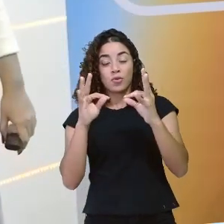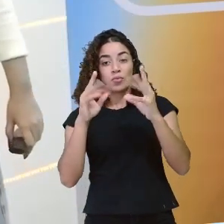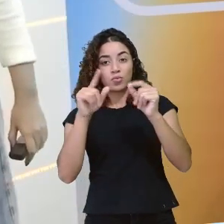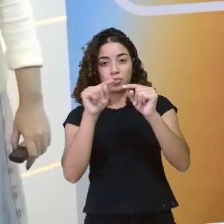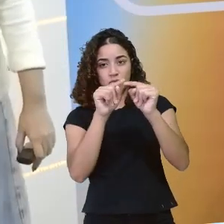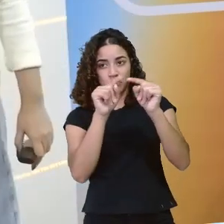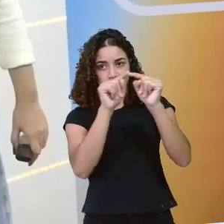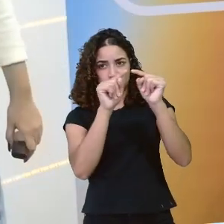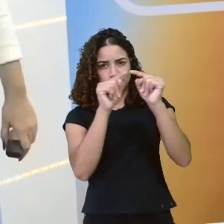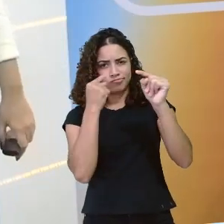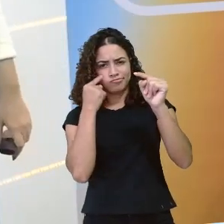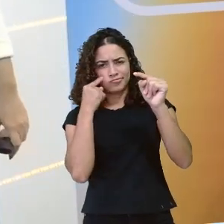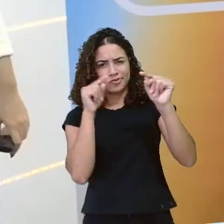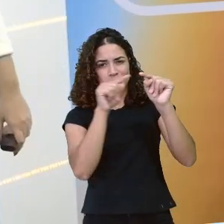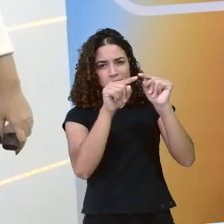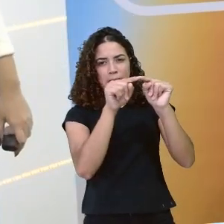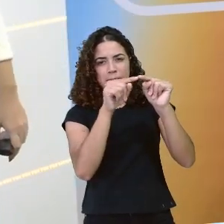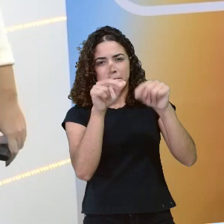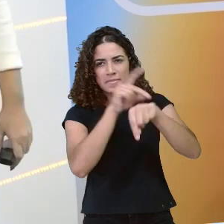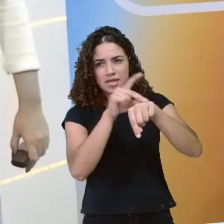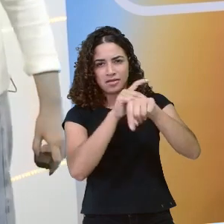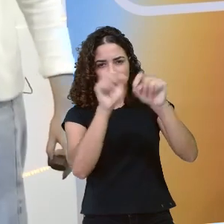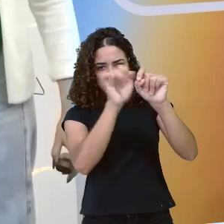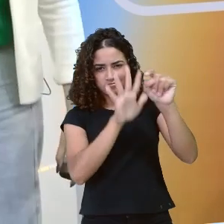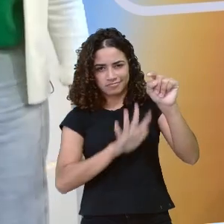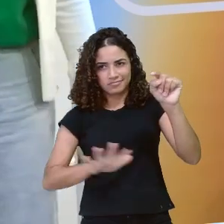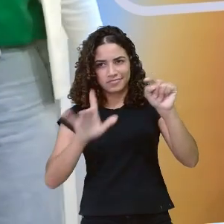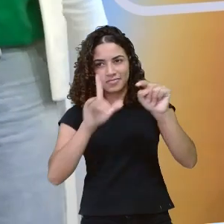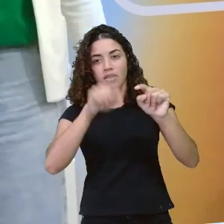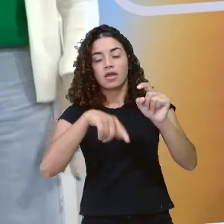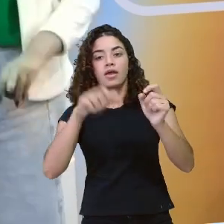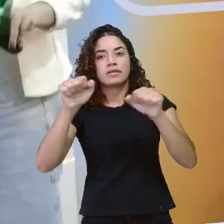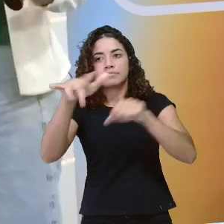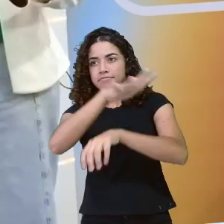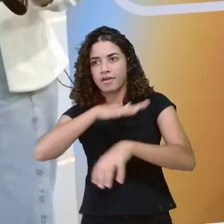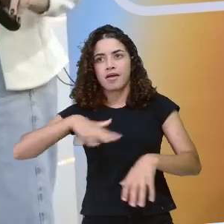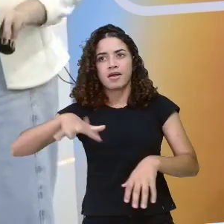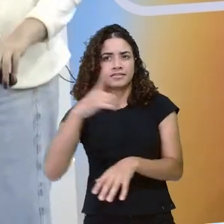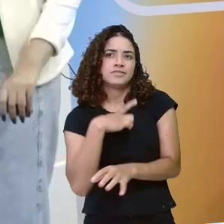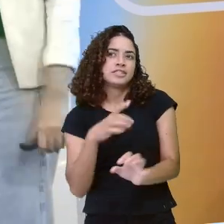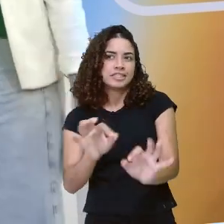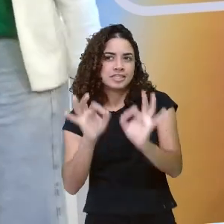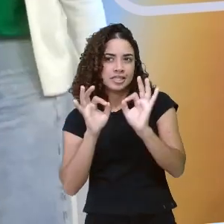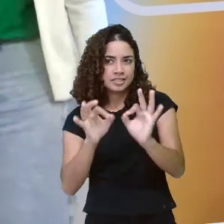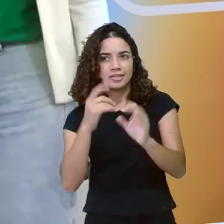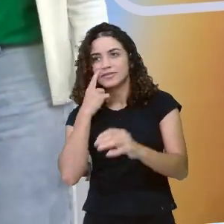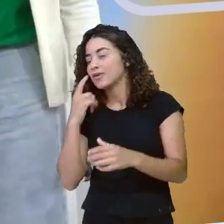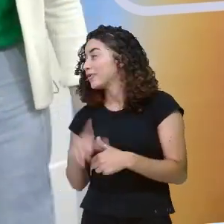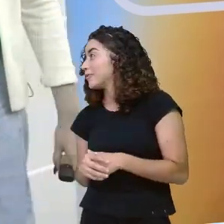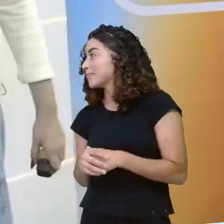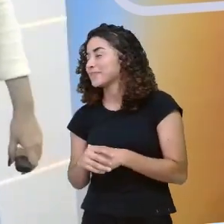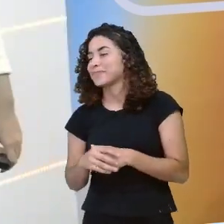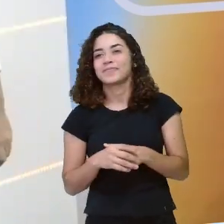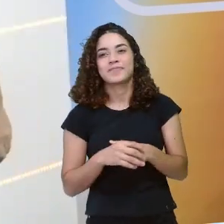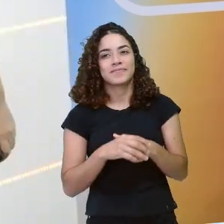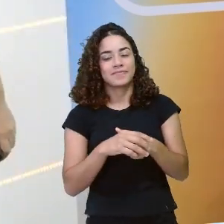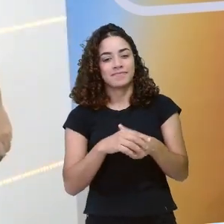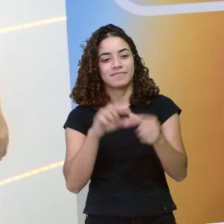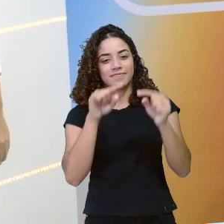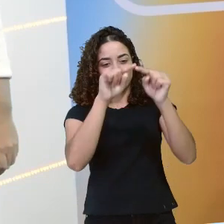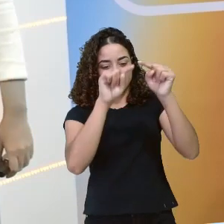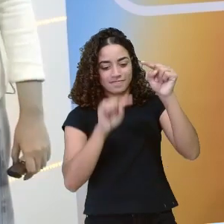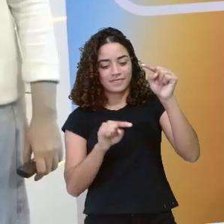aqui, olha, esse pontinho que está aqui no lugar preto, é o espaço, eu tenho certeza que é o espaço. Então, vou puxar daqui